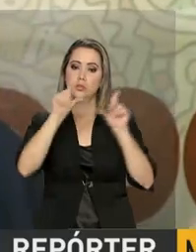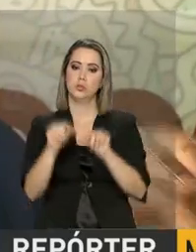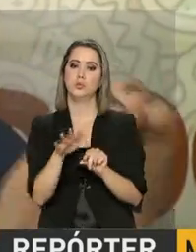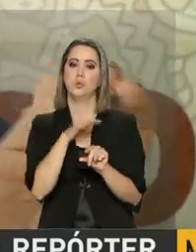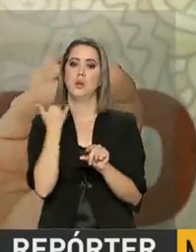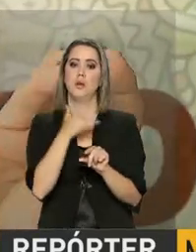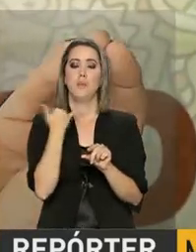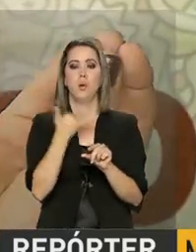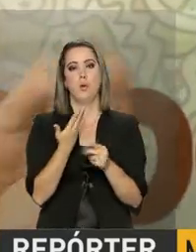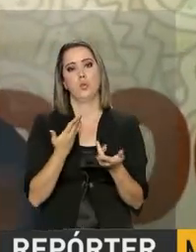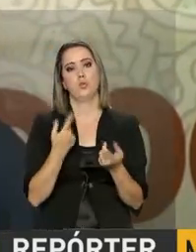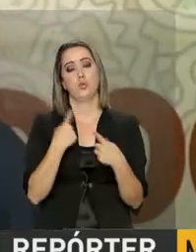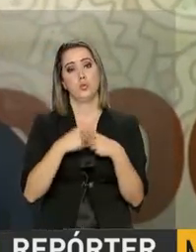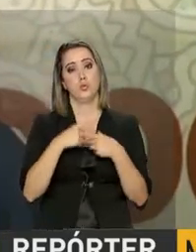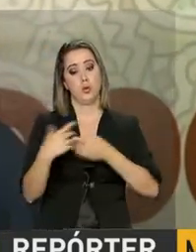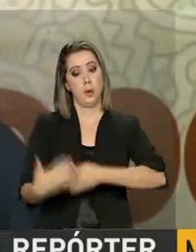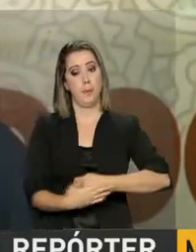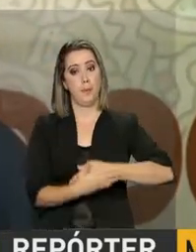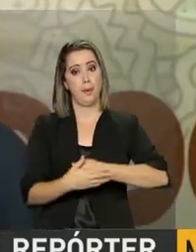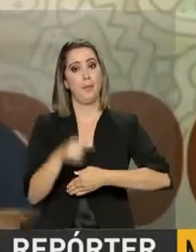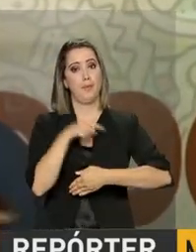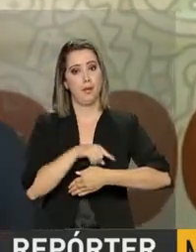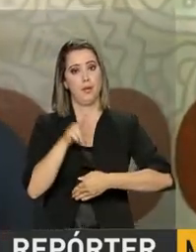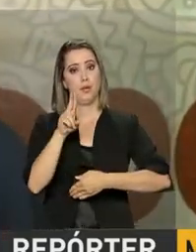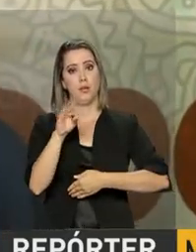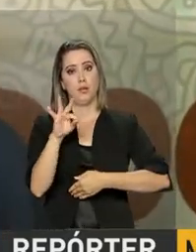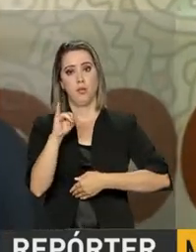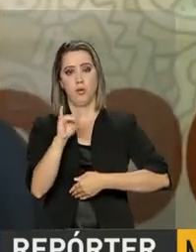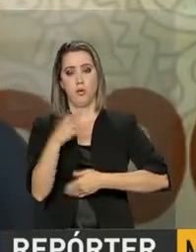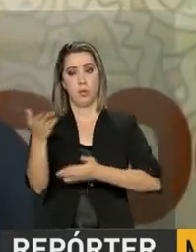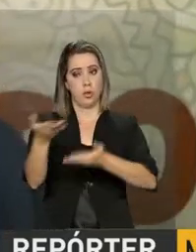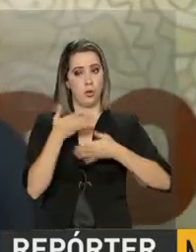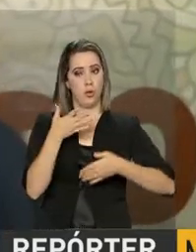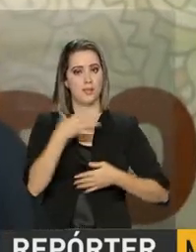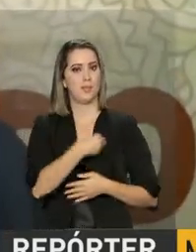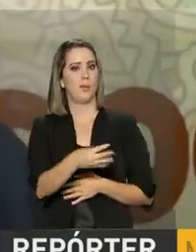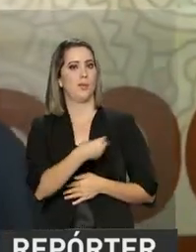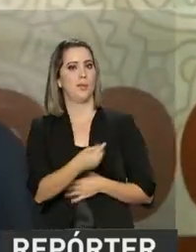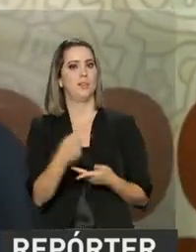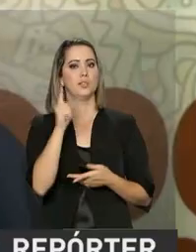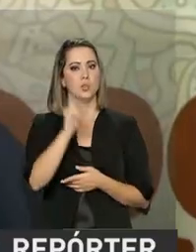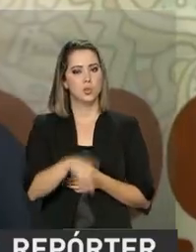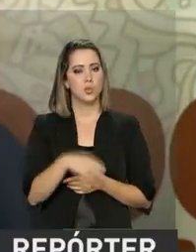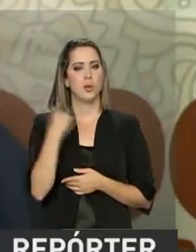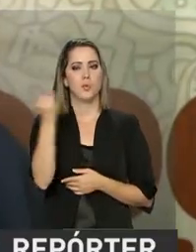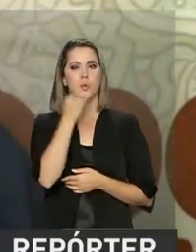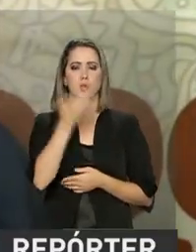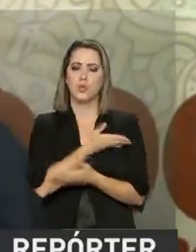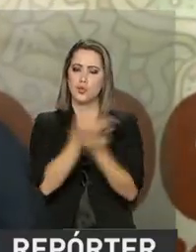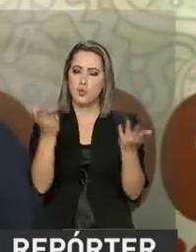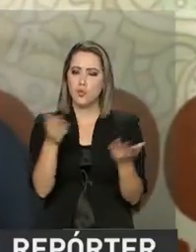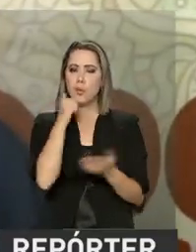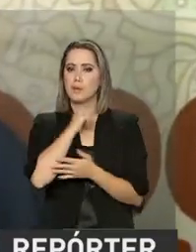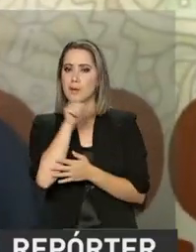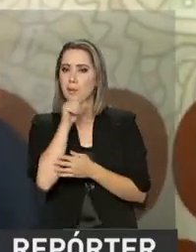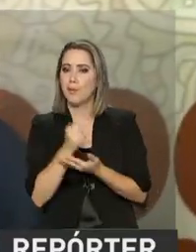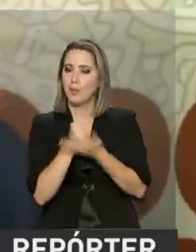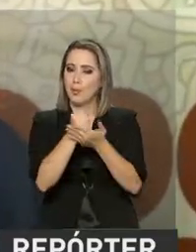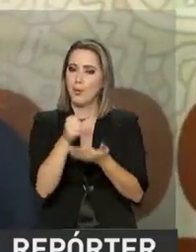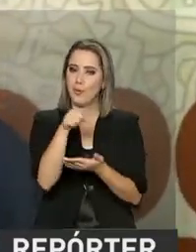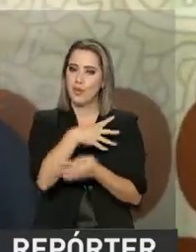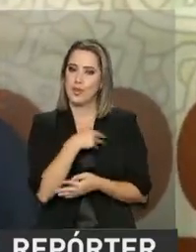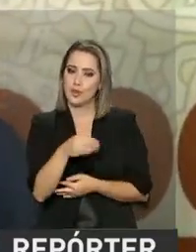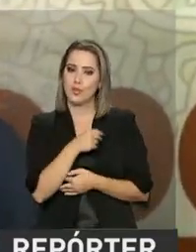país, porque os bebês que estão lá nas UTI neonatais estão recebendo e isso é tudo para eles. Por isso você, mamãe, doei seu